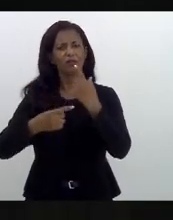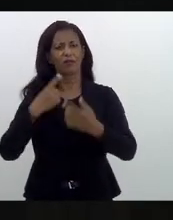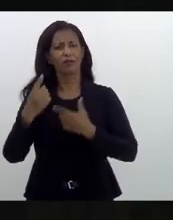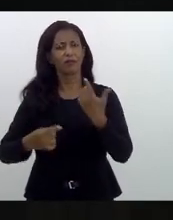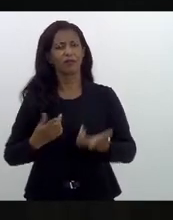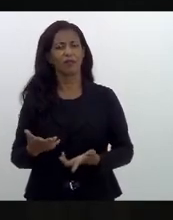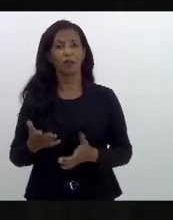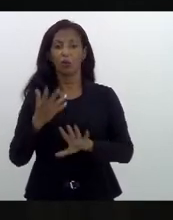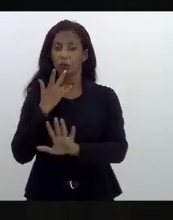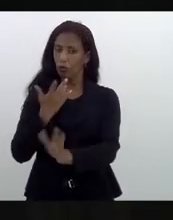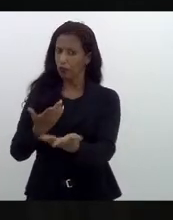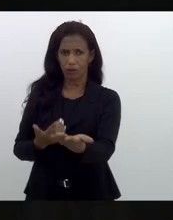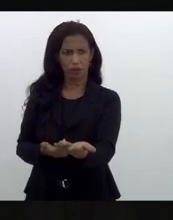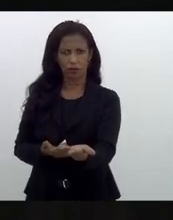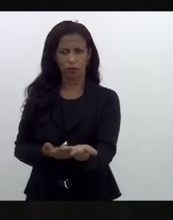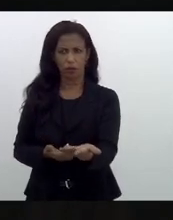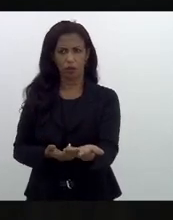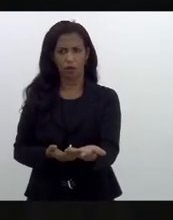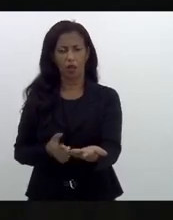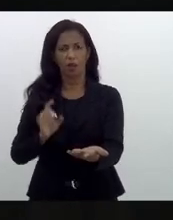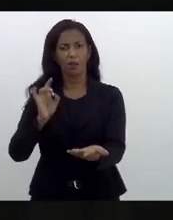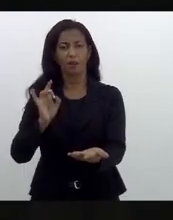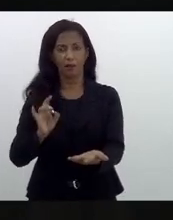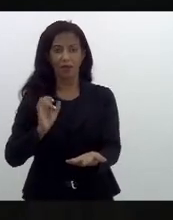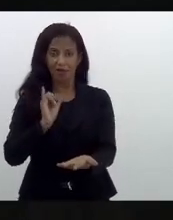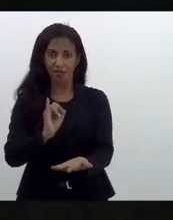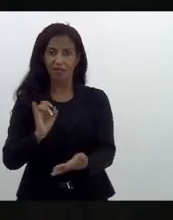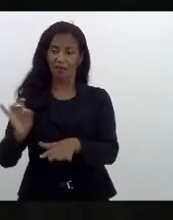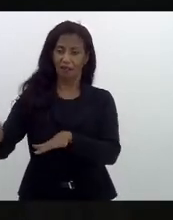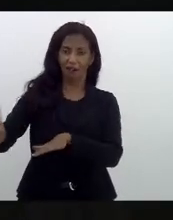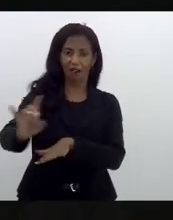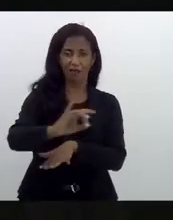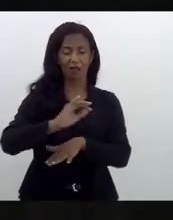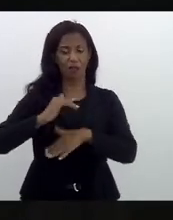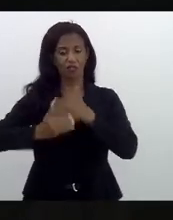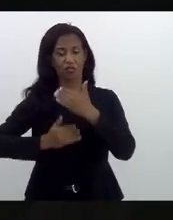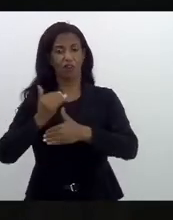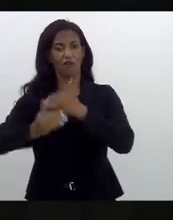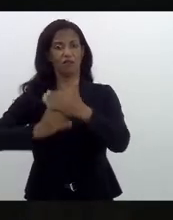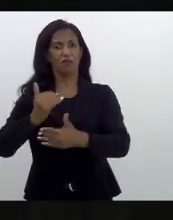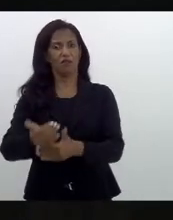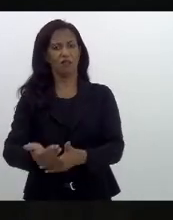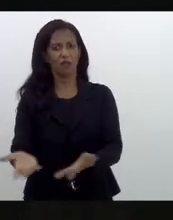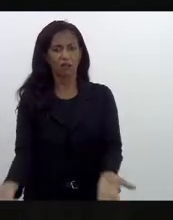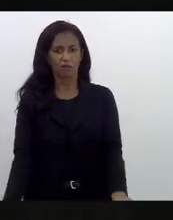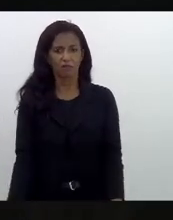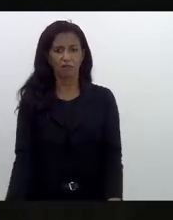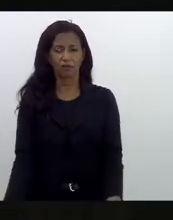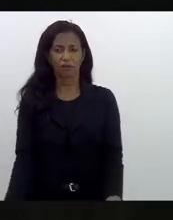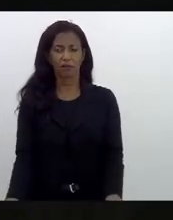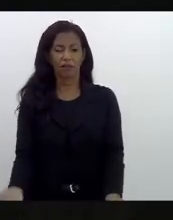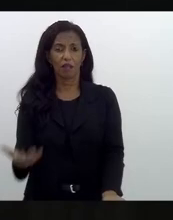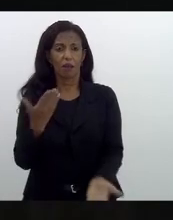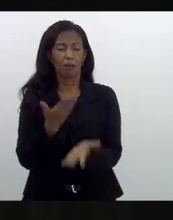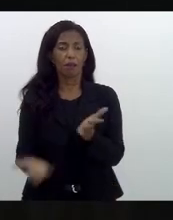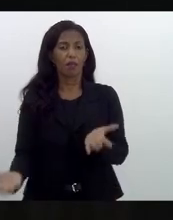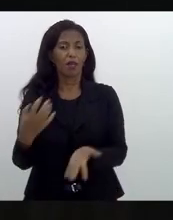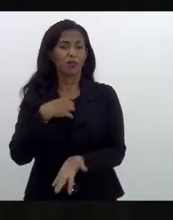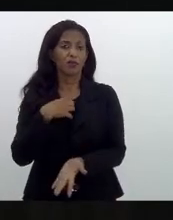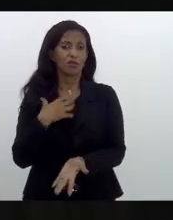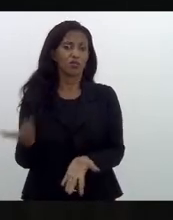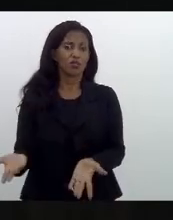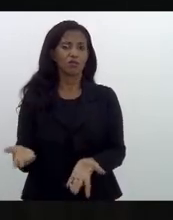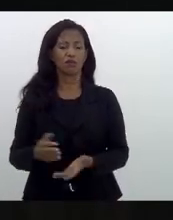não estou falando de vossa excelência se cada momento a gente avançar avançar aí perder o sentido aí vai para o